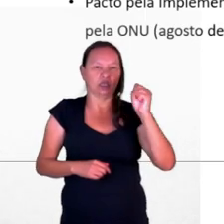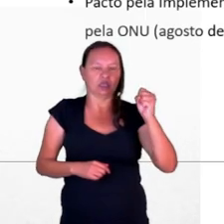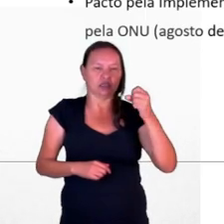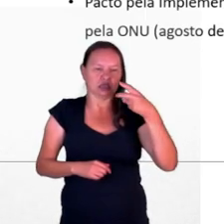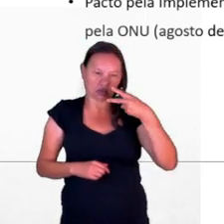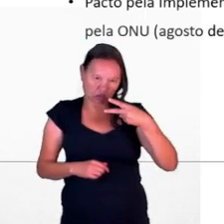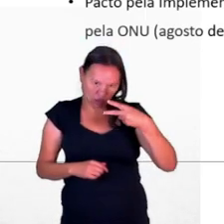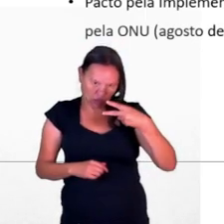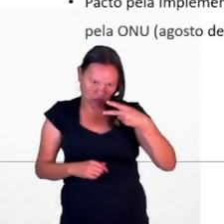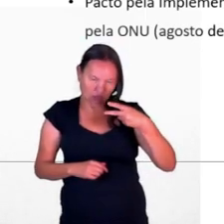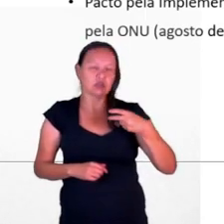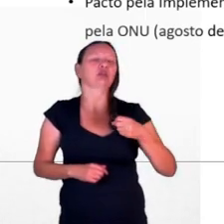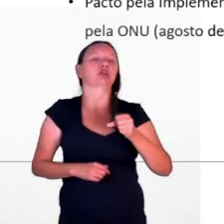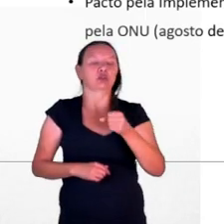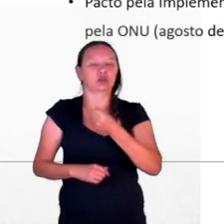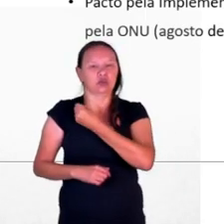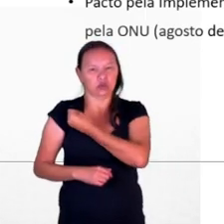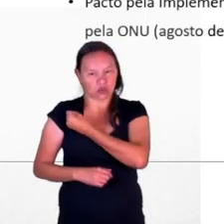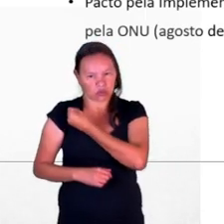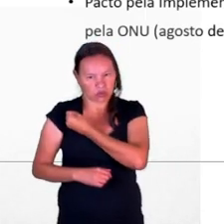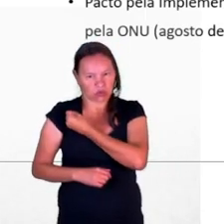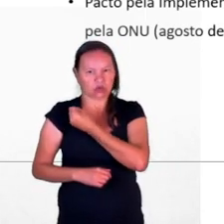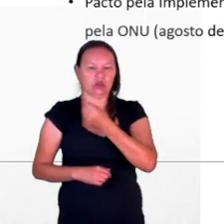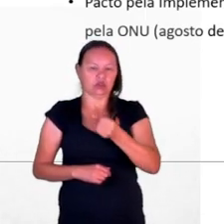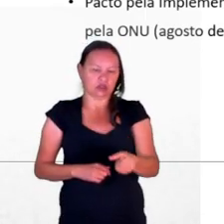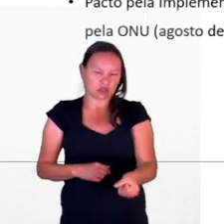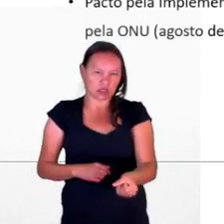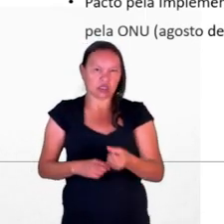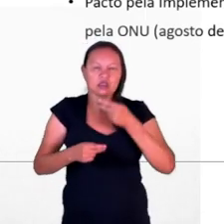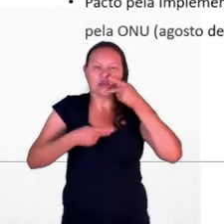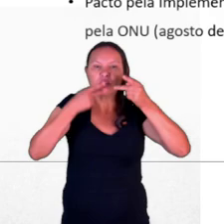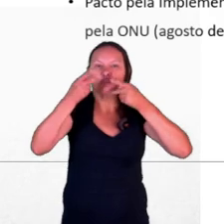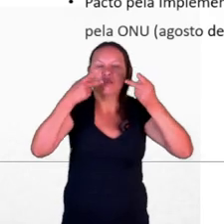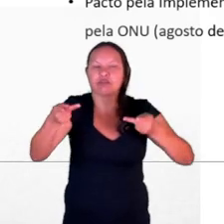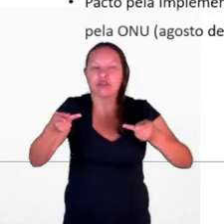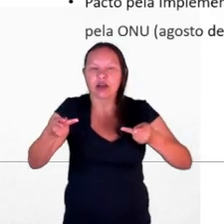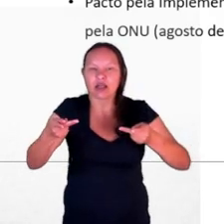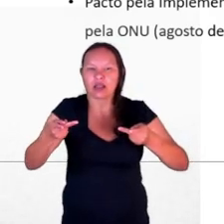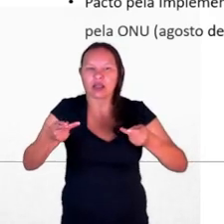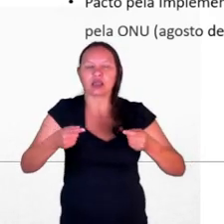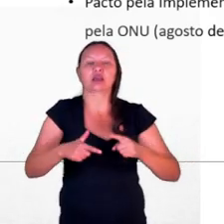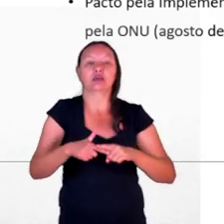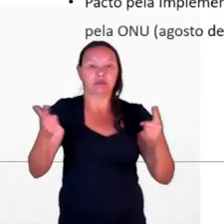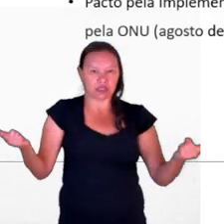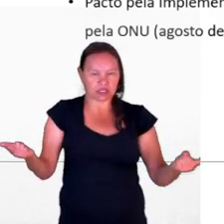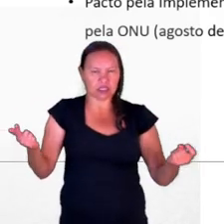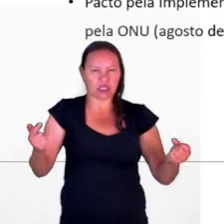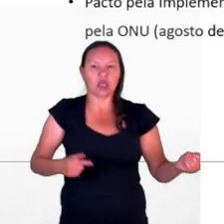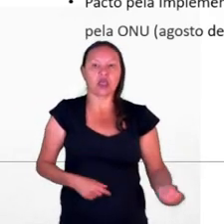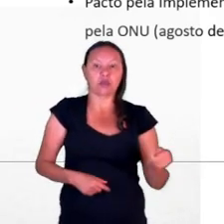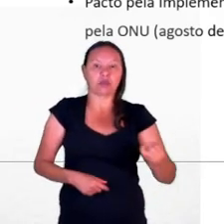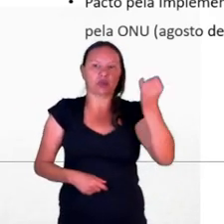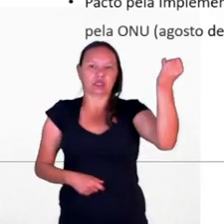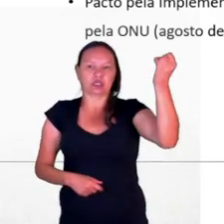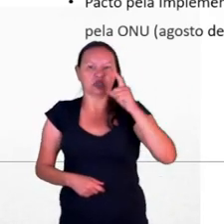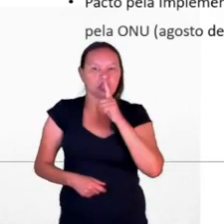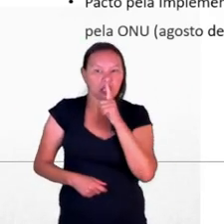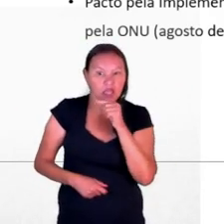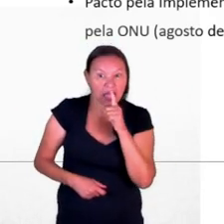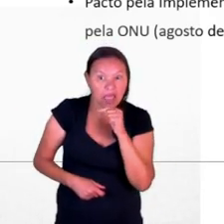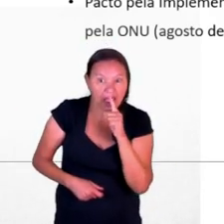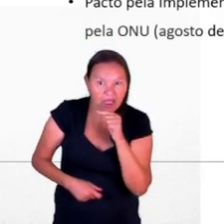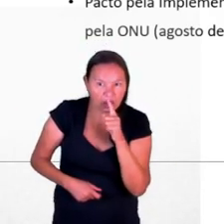ods número 6 diz respeito à disponibilidade e gestão sustentável da água a água